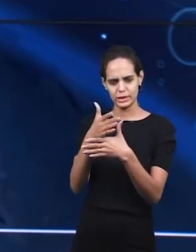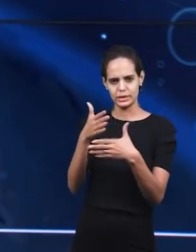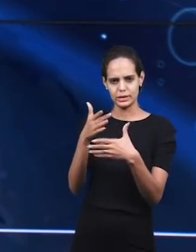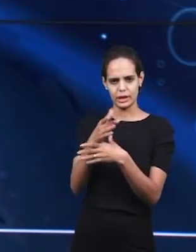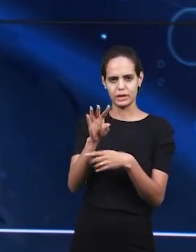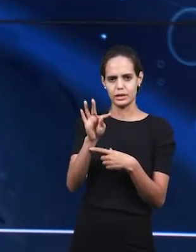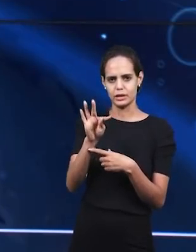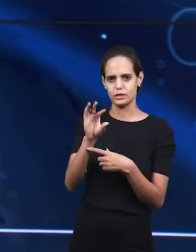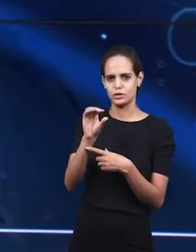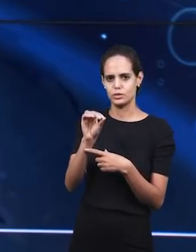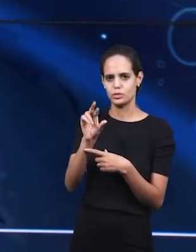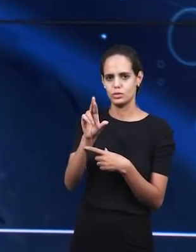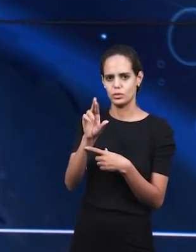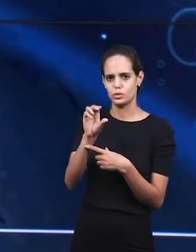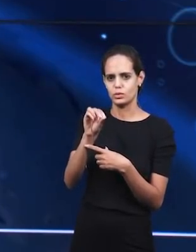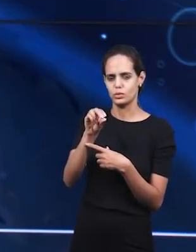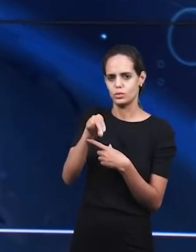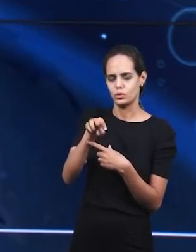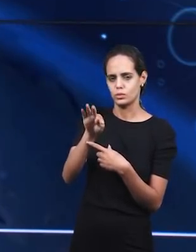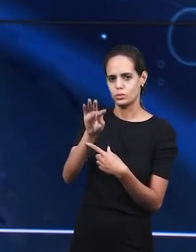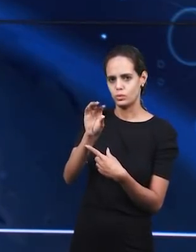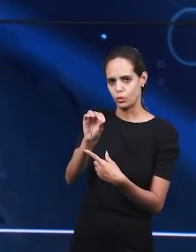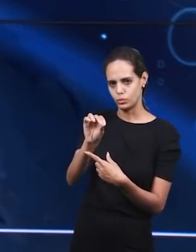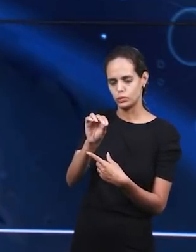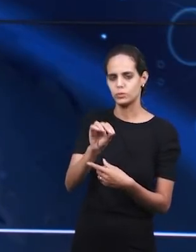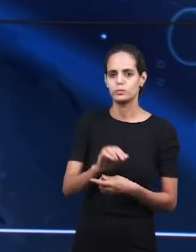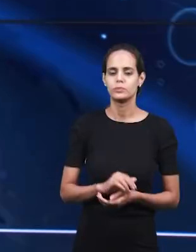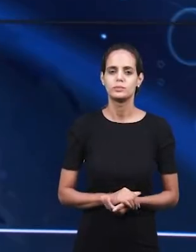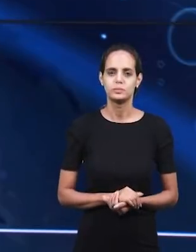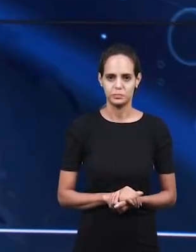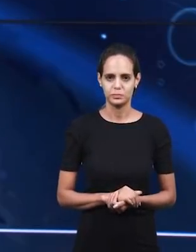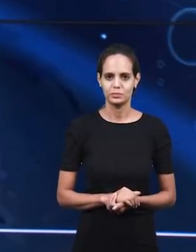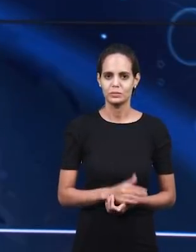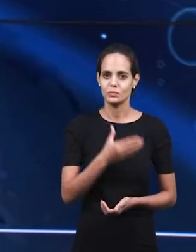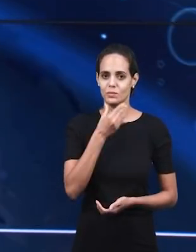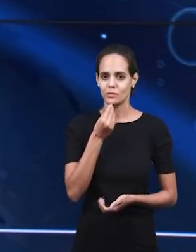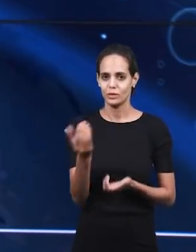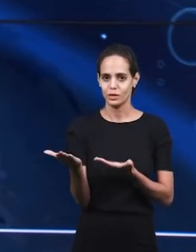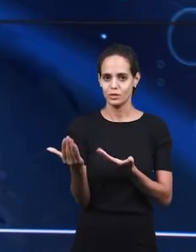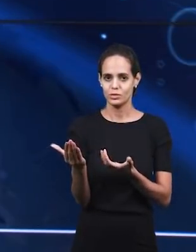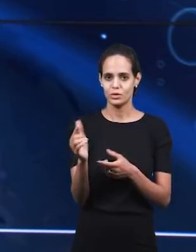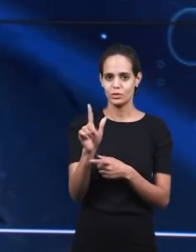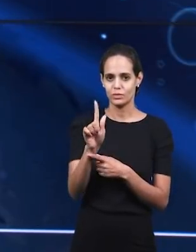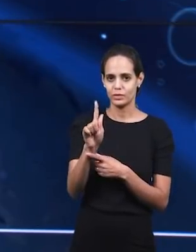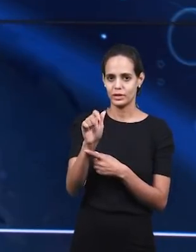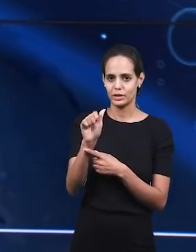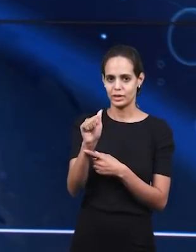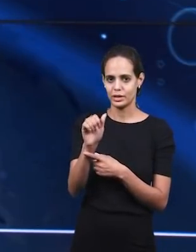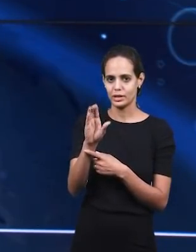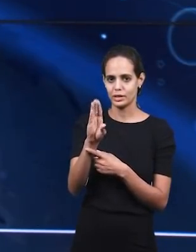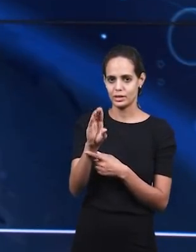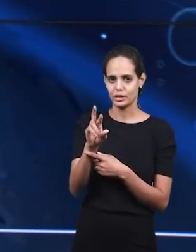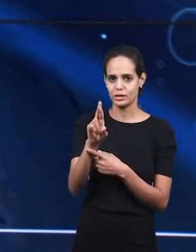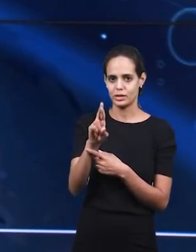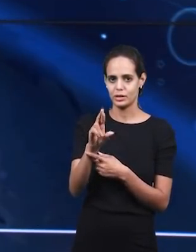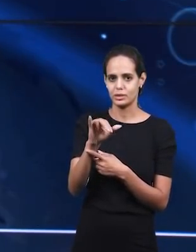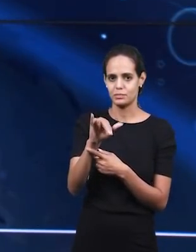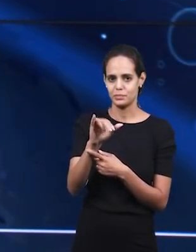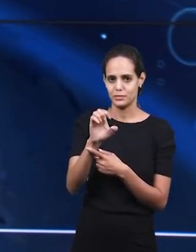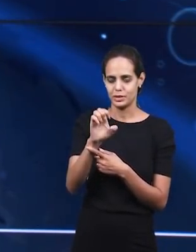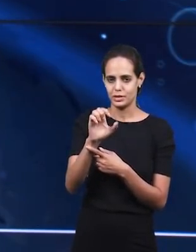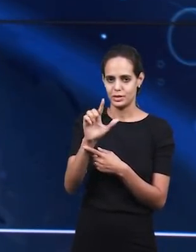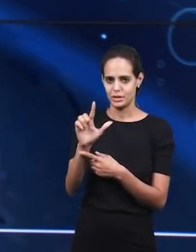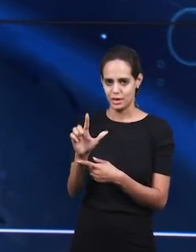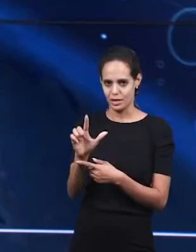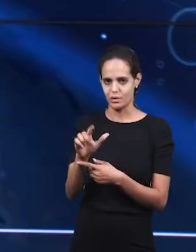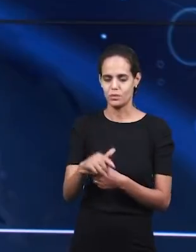agora nós iremos receber o testemunho de um jovem. E esse jovem é o jovem Gabriel da Silva. O Gabriel, ele é